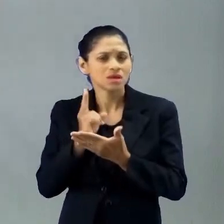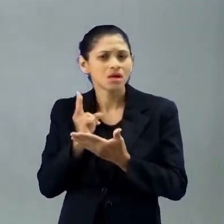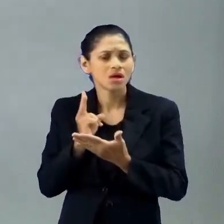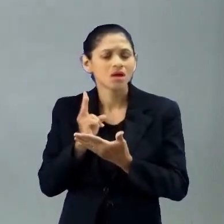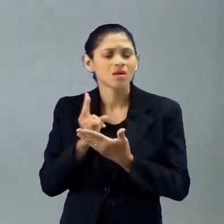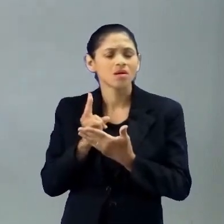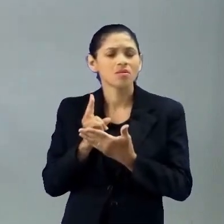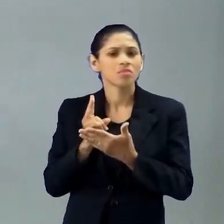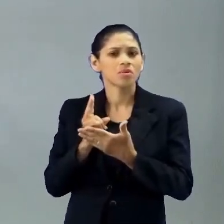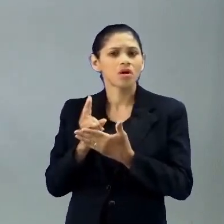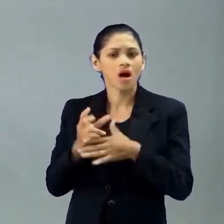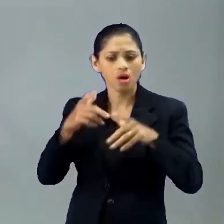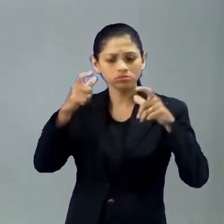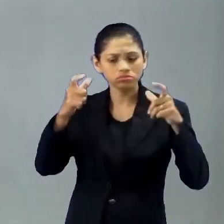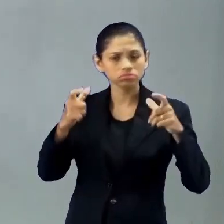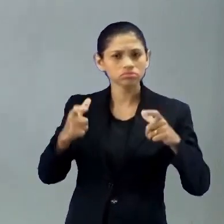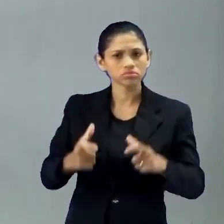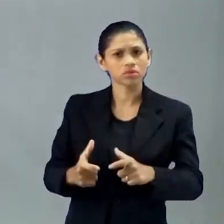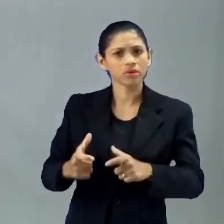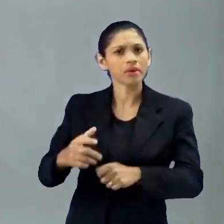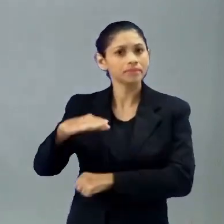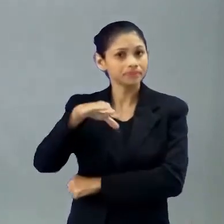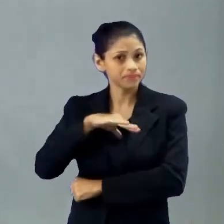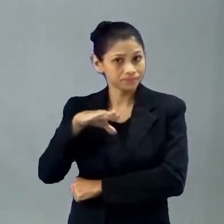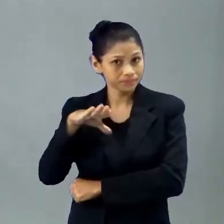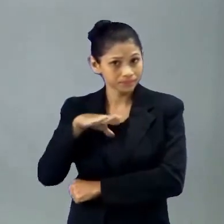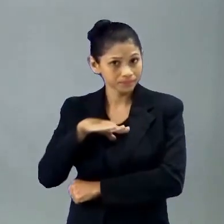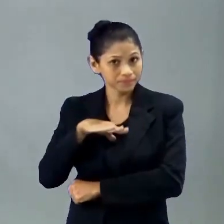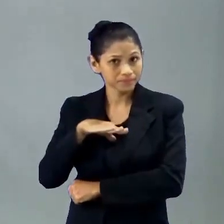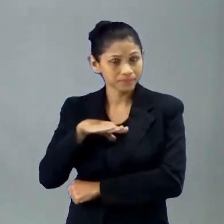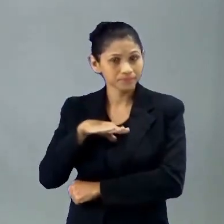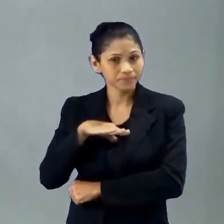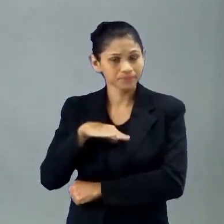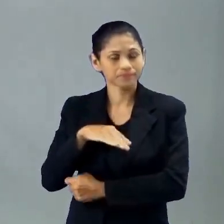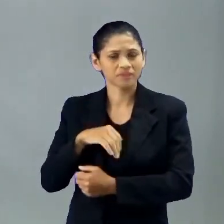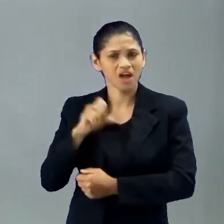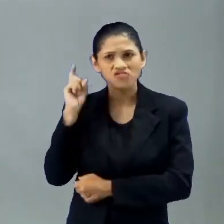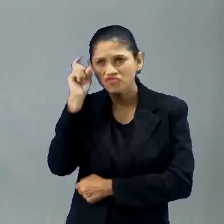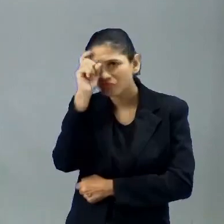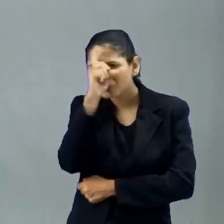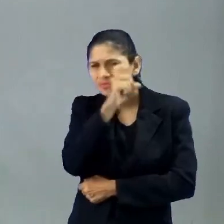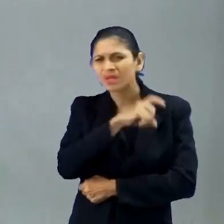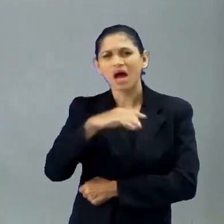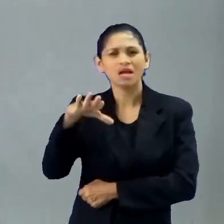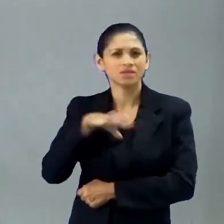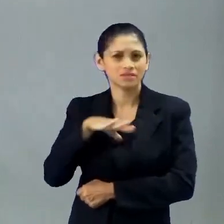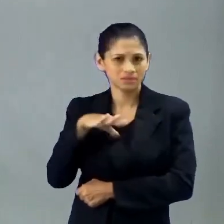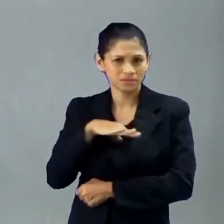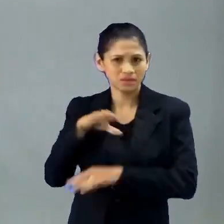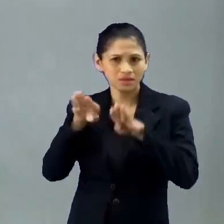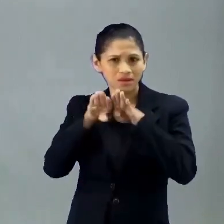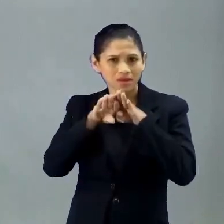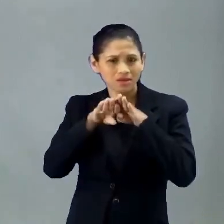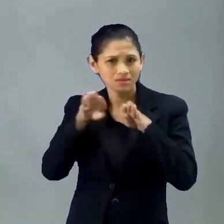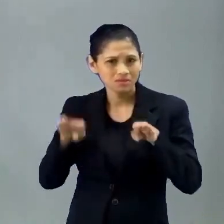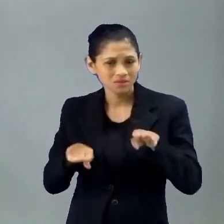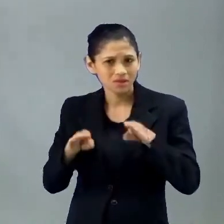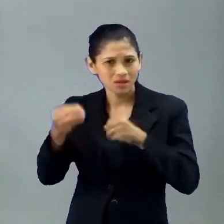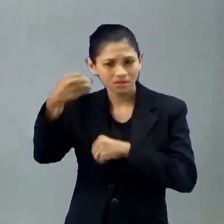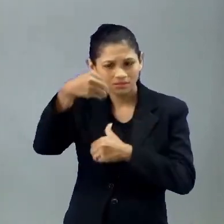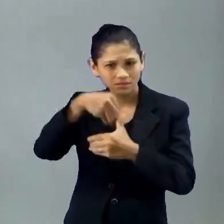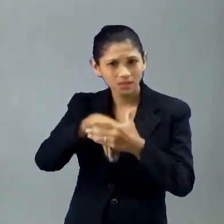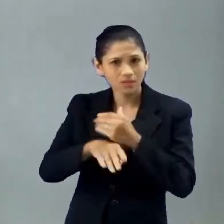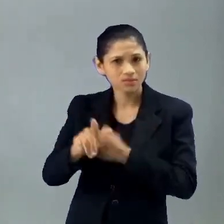espaço urbano, às dificuldades da vida na cidade, a desigualdade existente